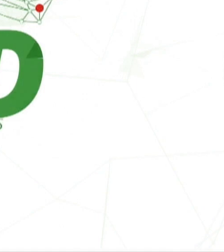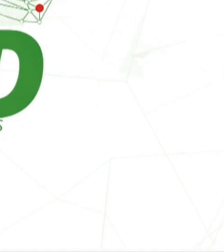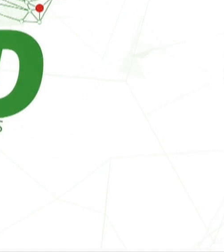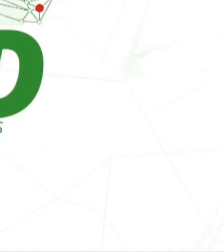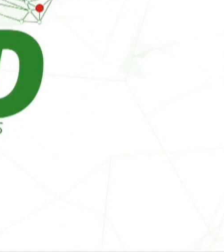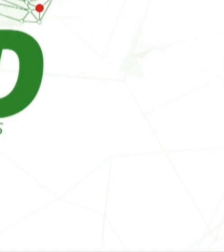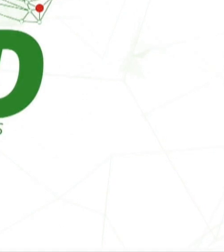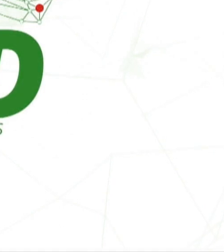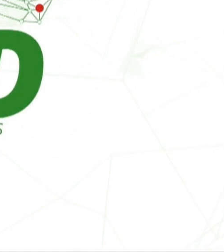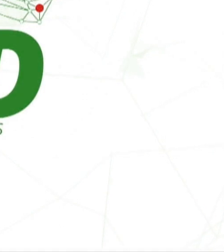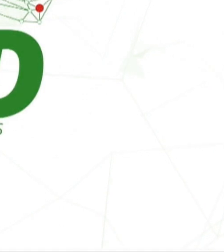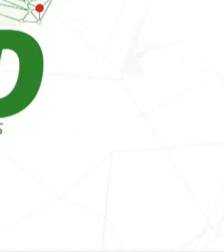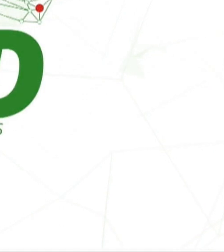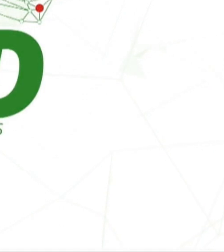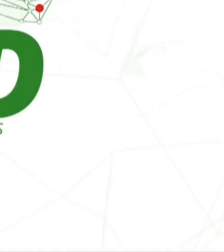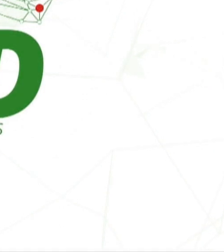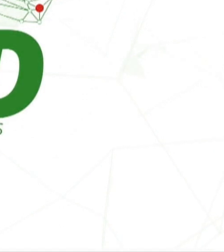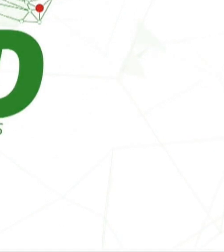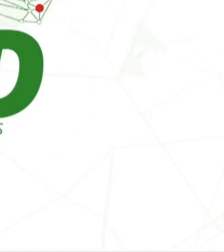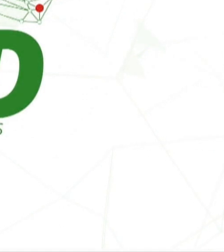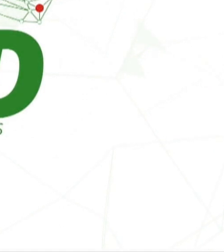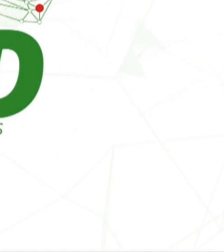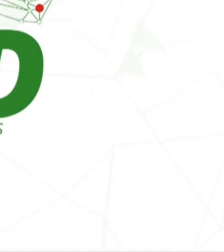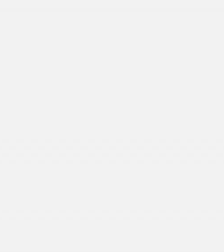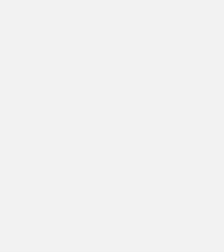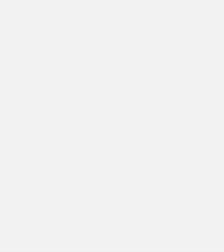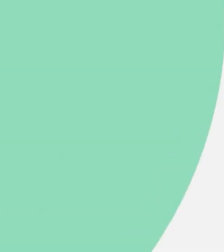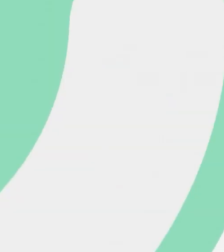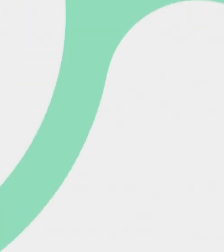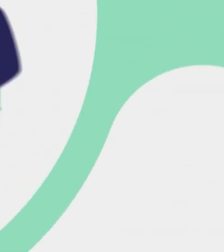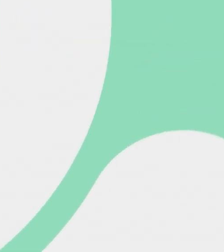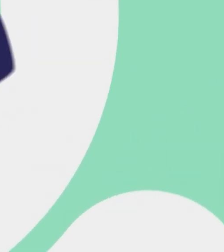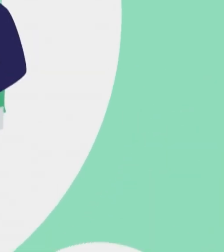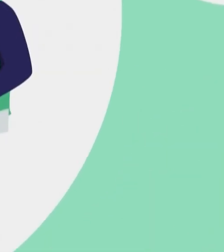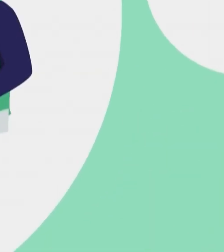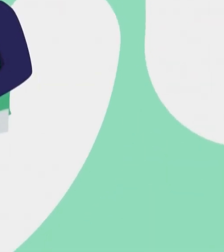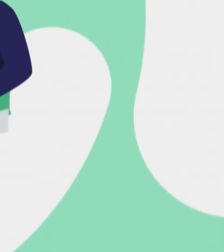Educação à distância, mudando realidades.